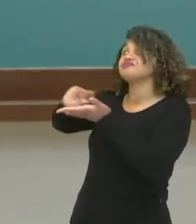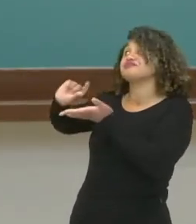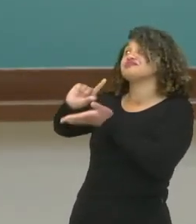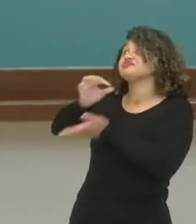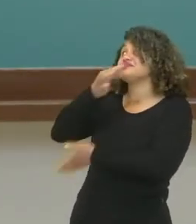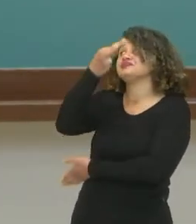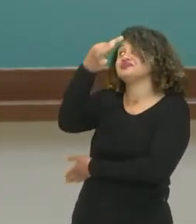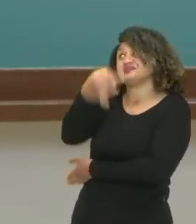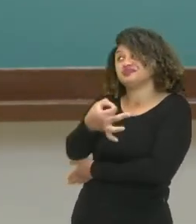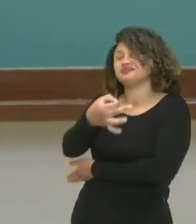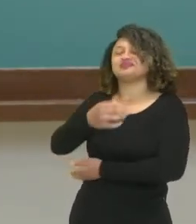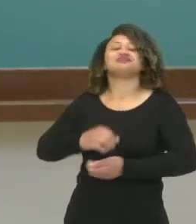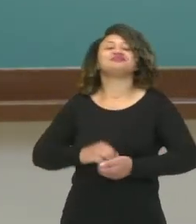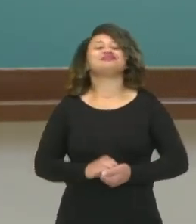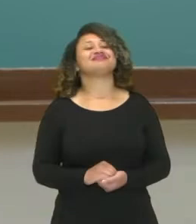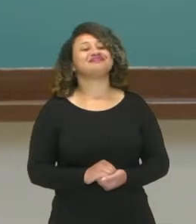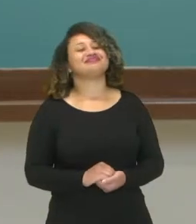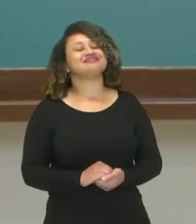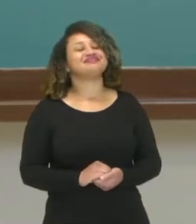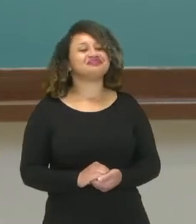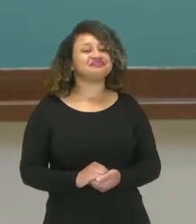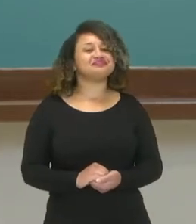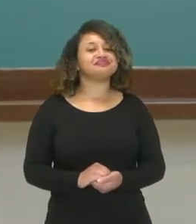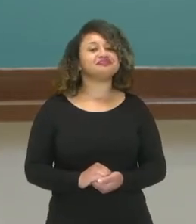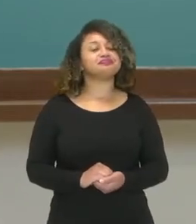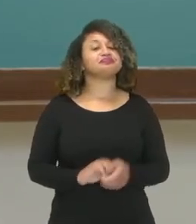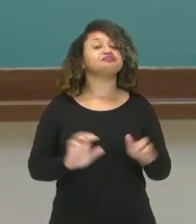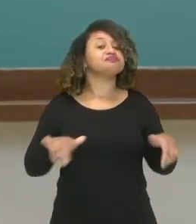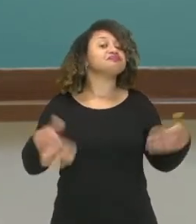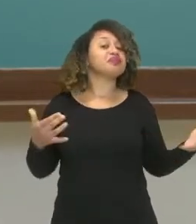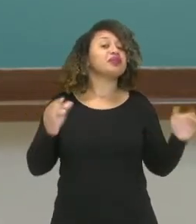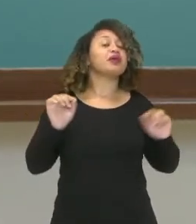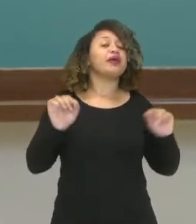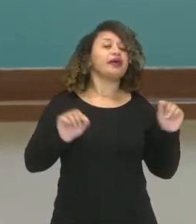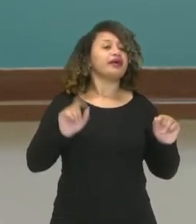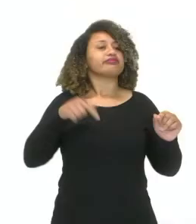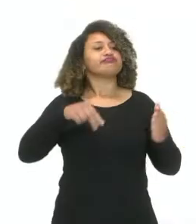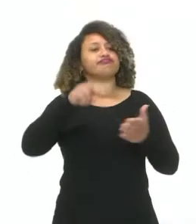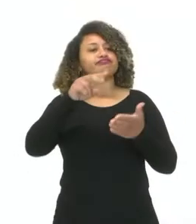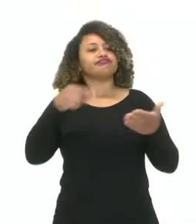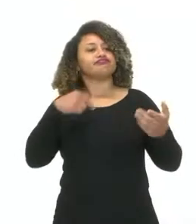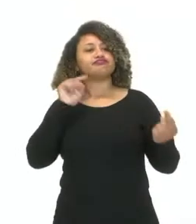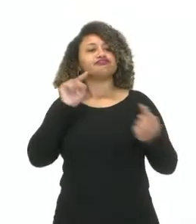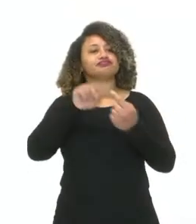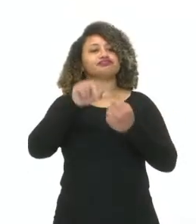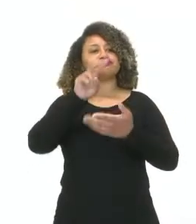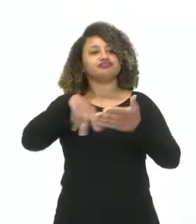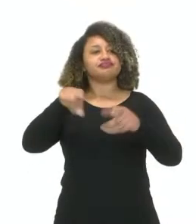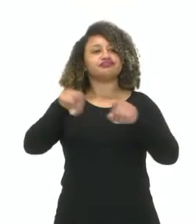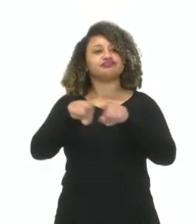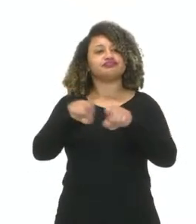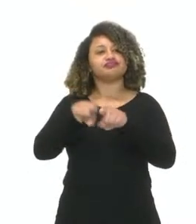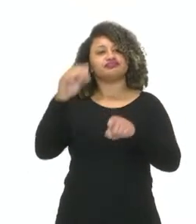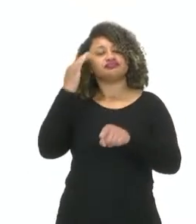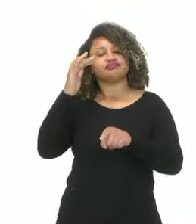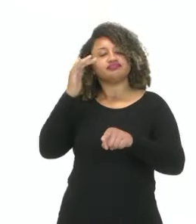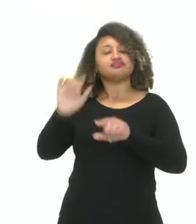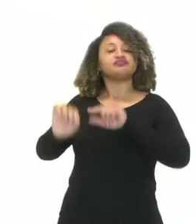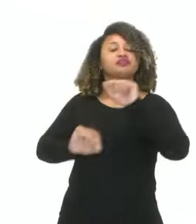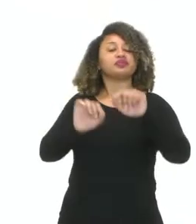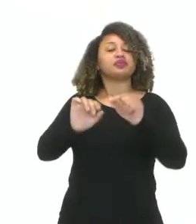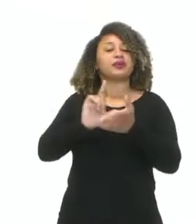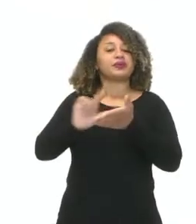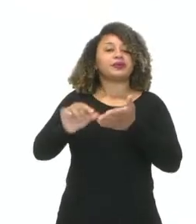opinião? Beleza! Então, ler e interpretar um artigo de opinião, identificando o quê?